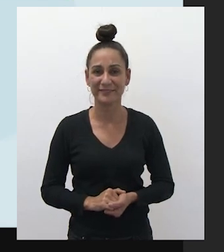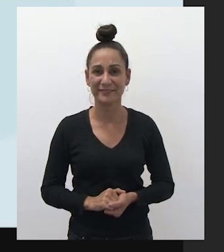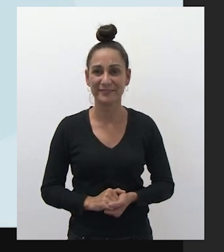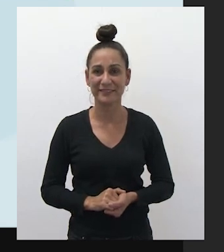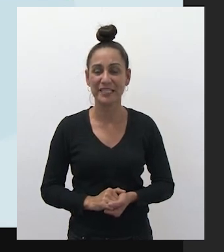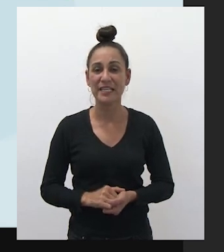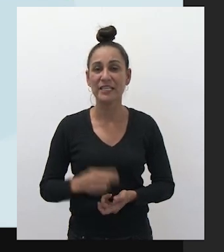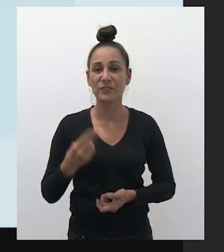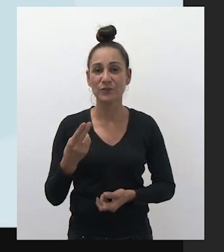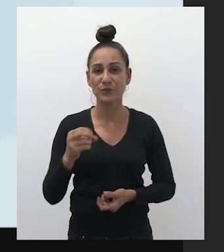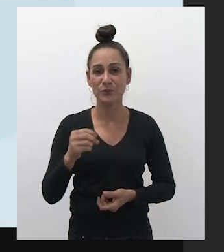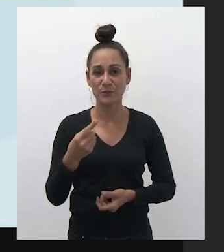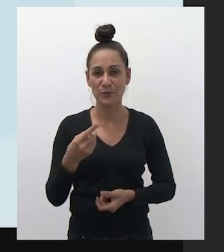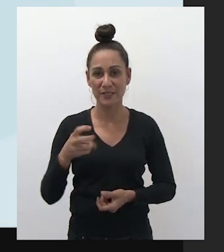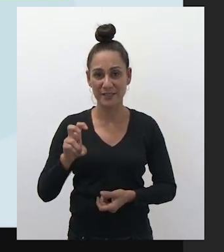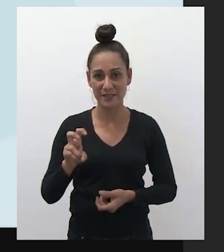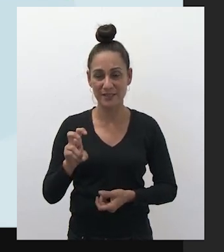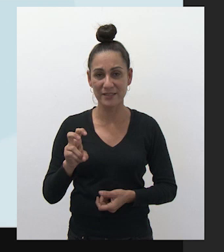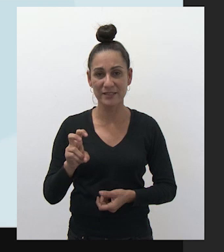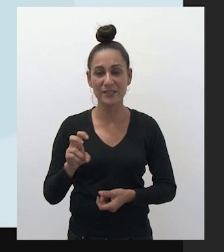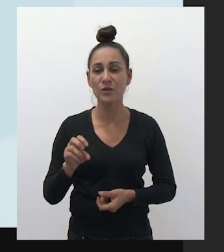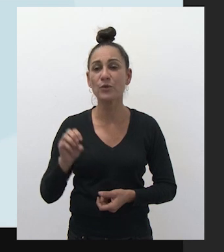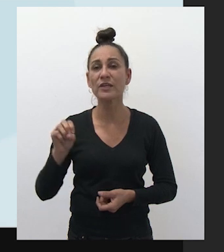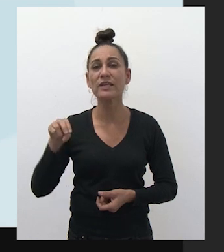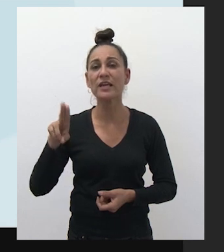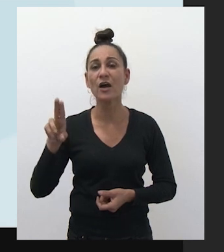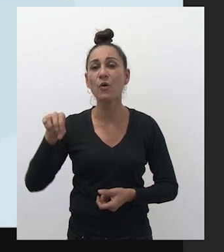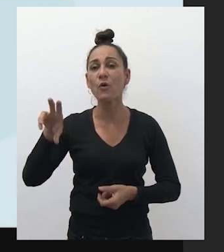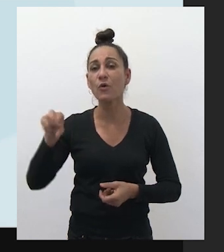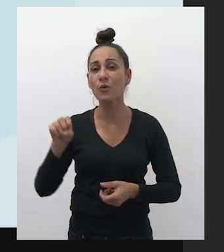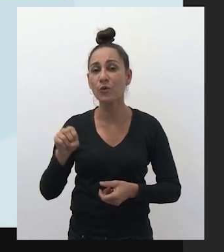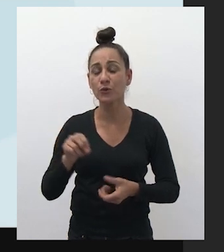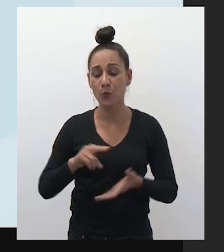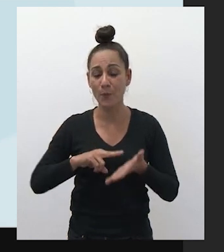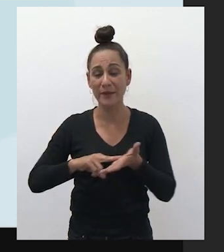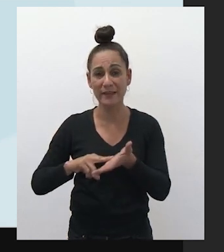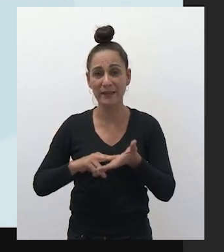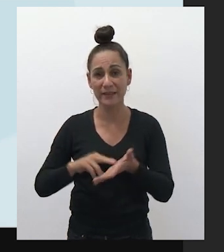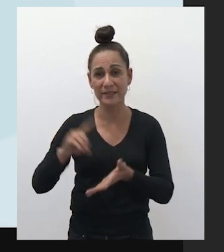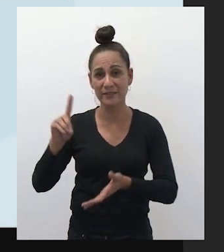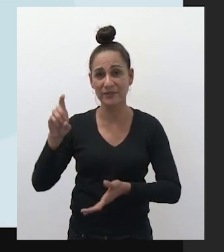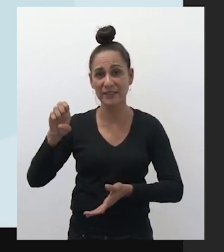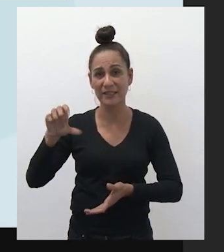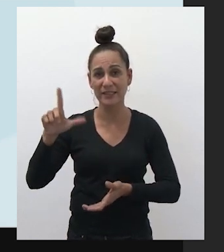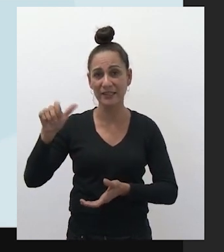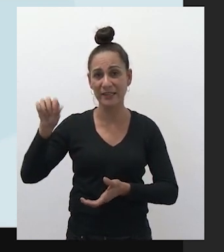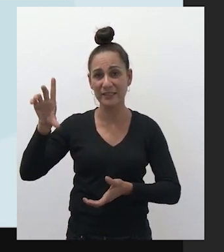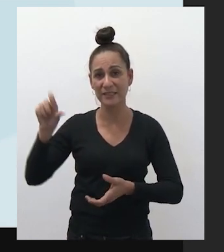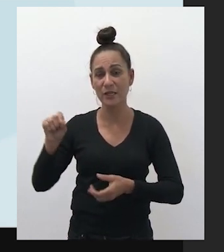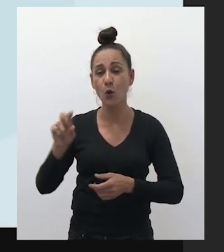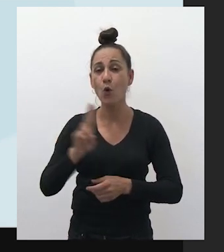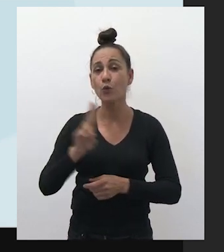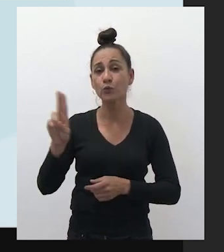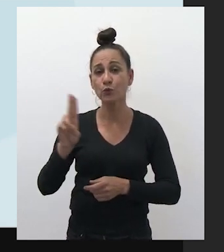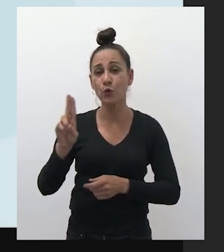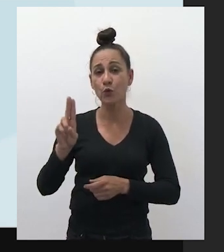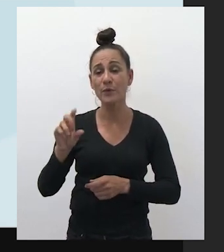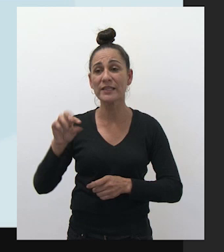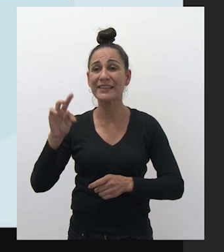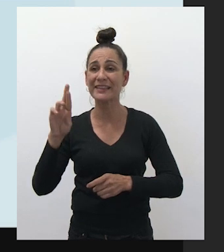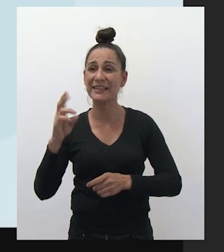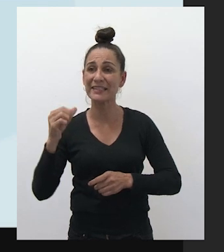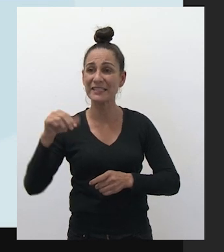em 2015, então, o que, que a ONU adotou? Uma declaração com esse nome, Transformar o Nosso Mundo, Programa